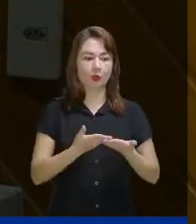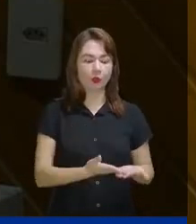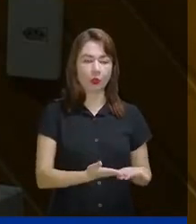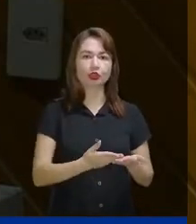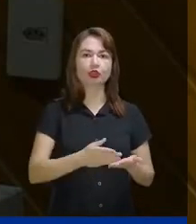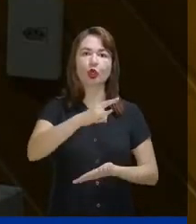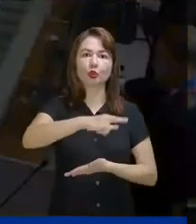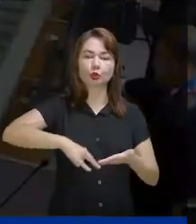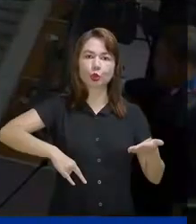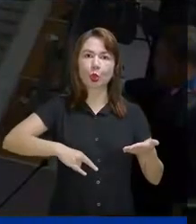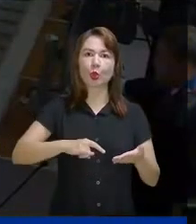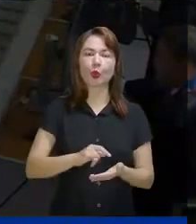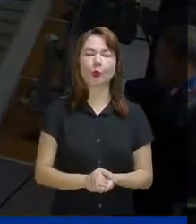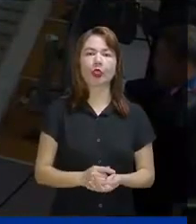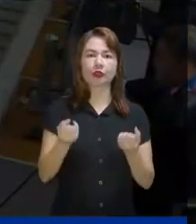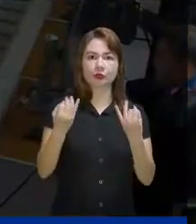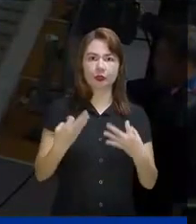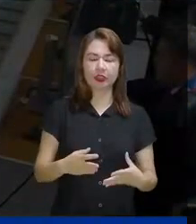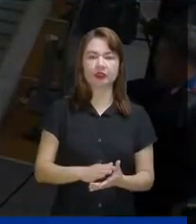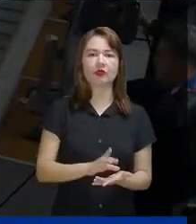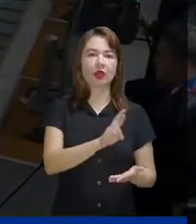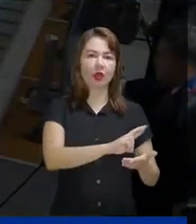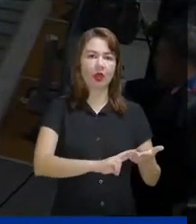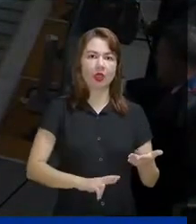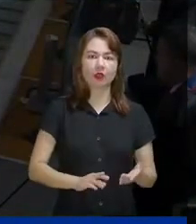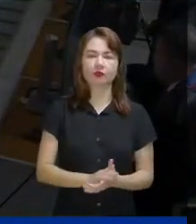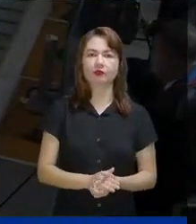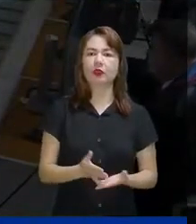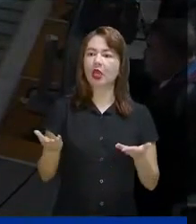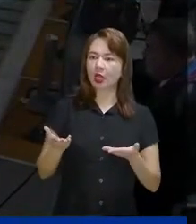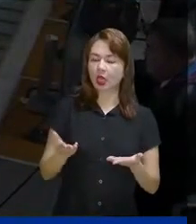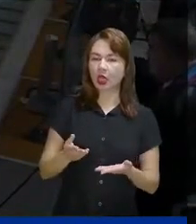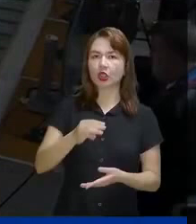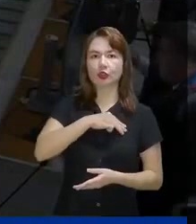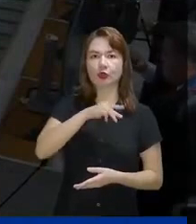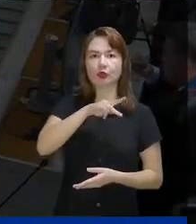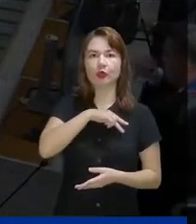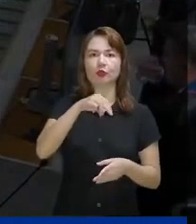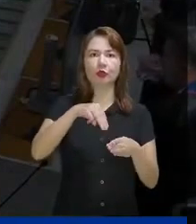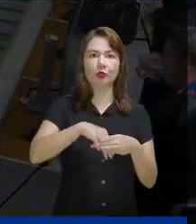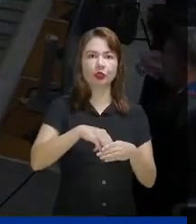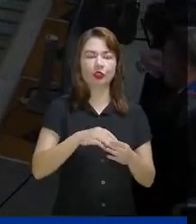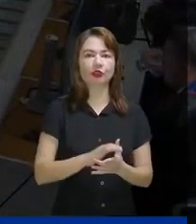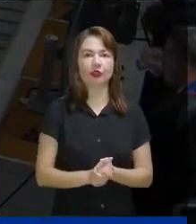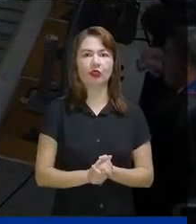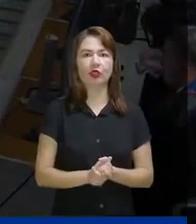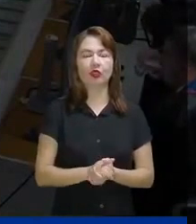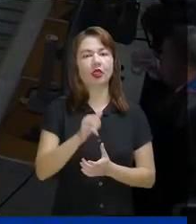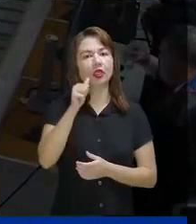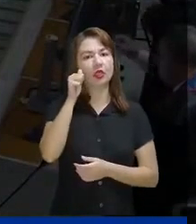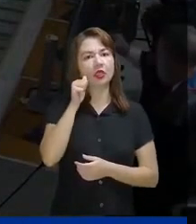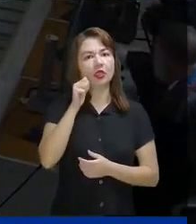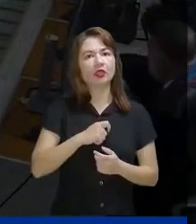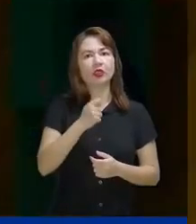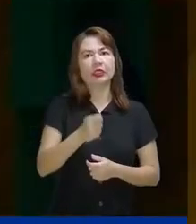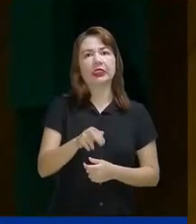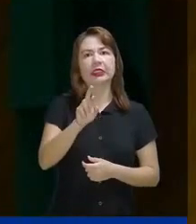documentos. É o relatório, senhor presidente. Relatório, vamos ouvir o Ministério Público Eleitoral. Doutora Sara, Vossa Excelência está com a